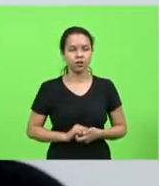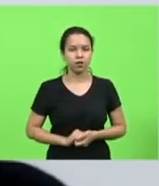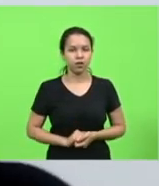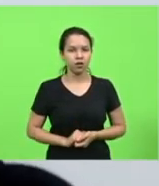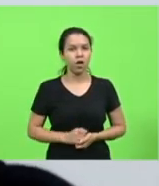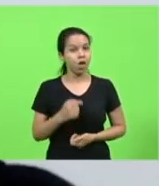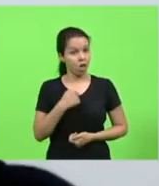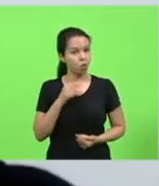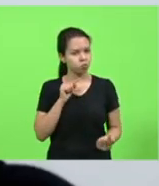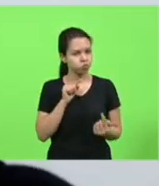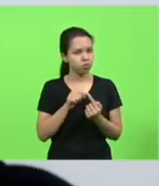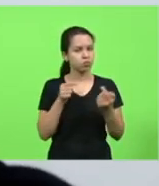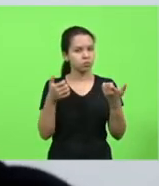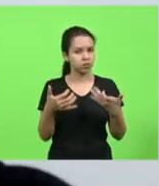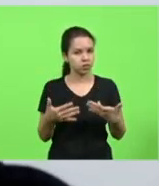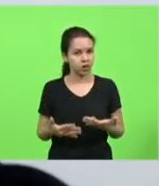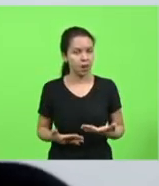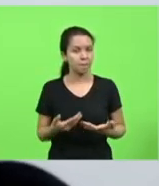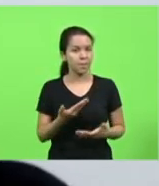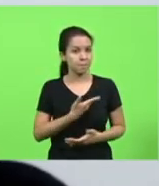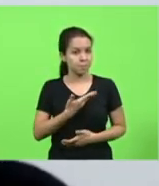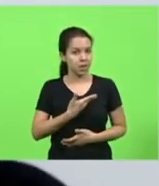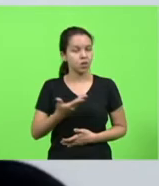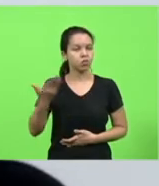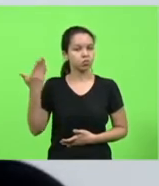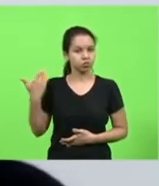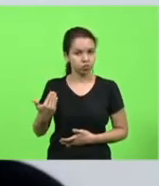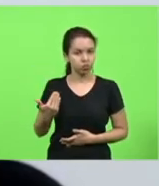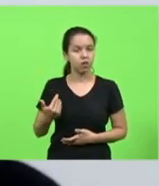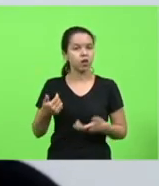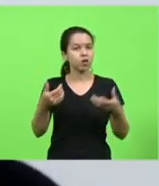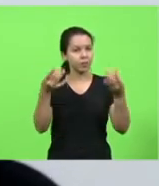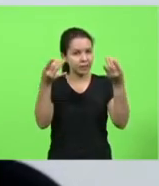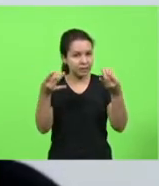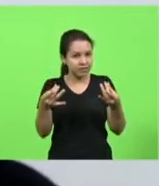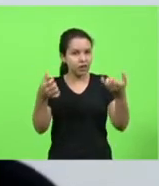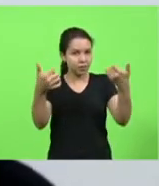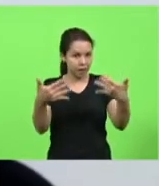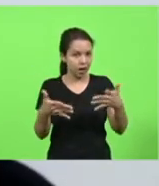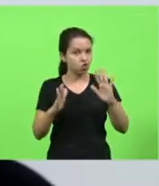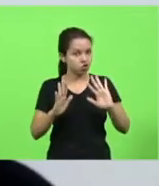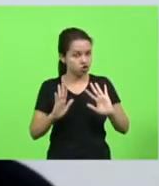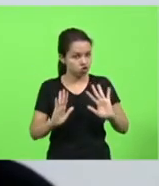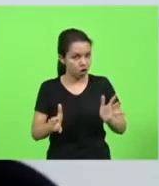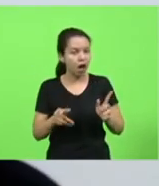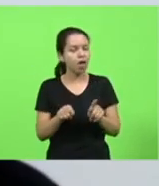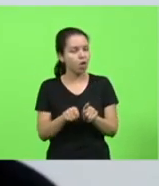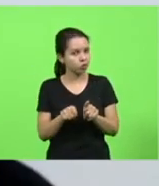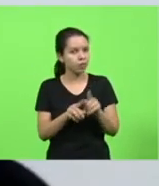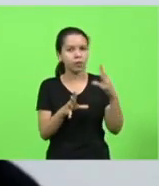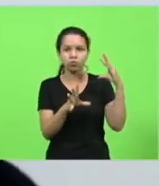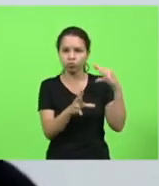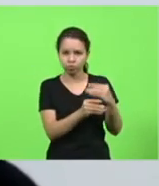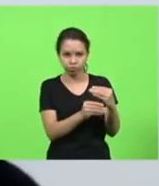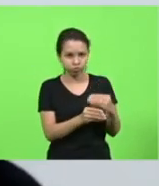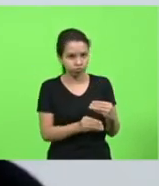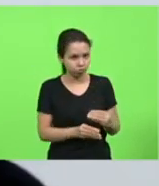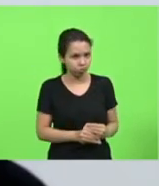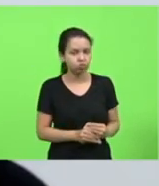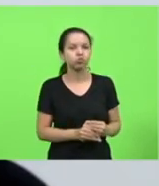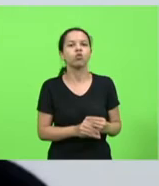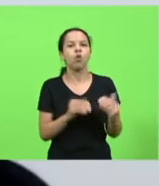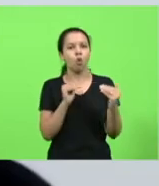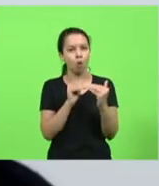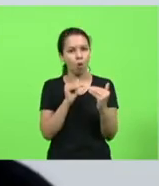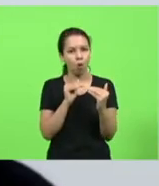meus amigos anteriores já especificaram bastante a matéria, eu gostaria de ratificar tudo que eles colocaram. A Federação Estadual